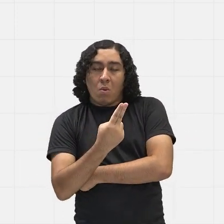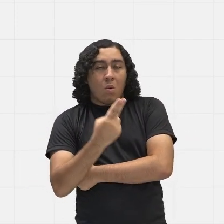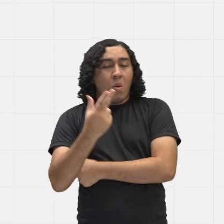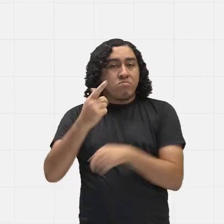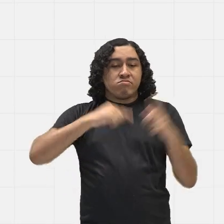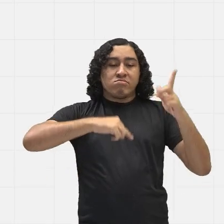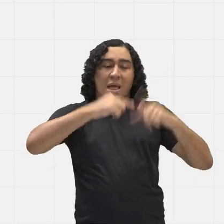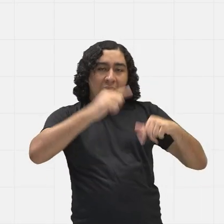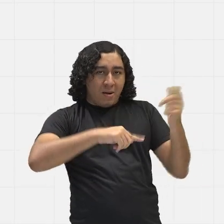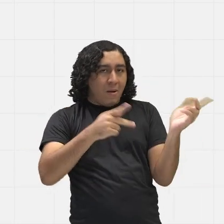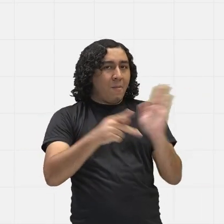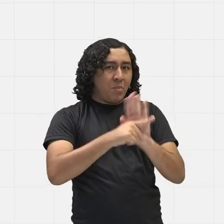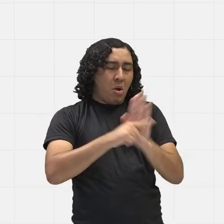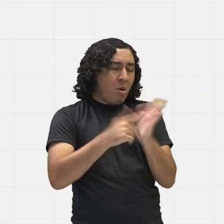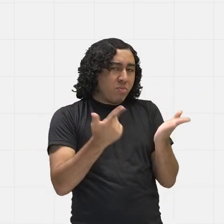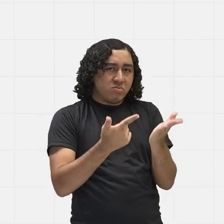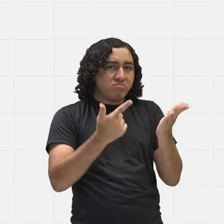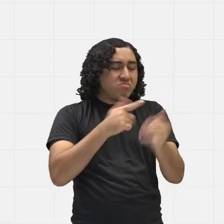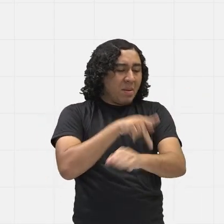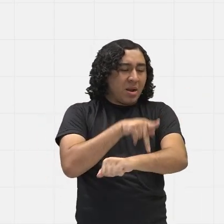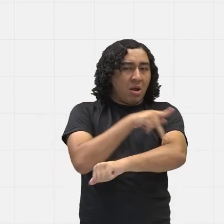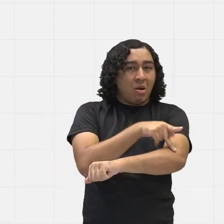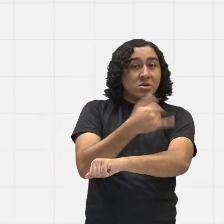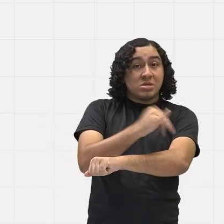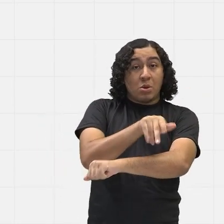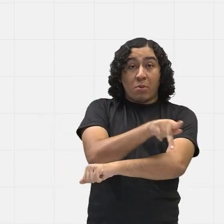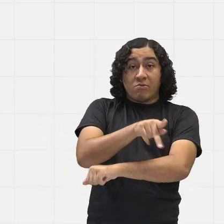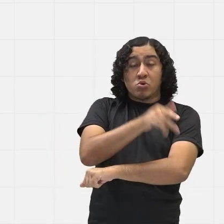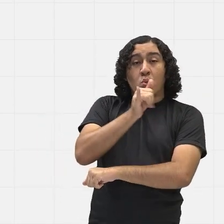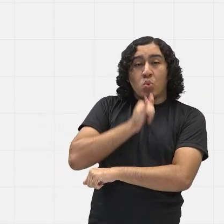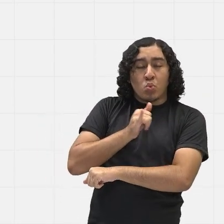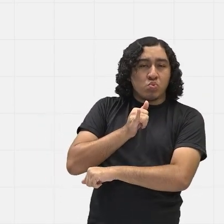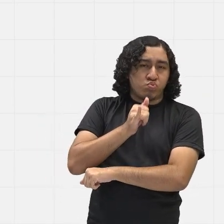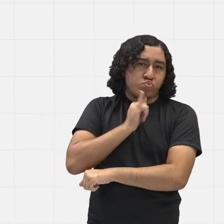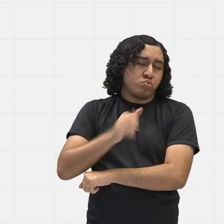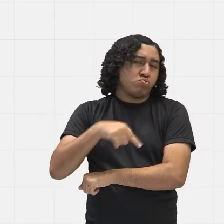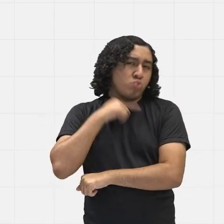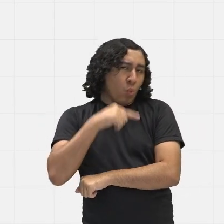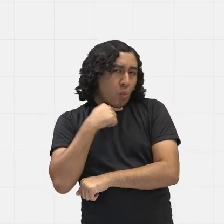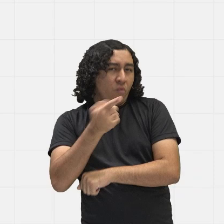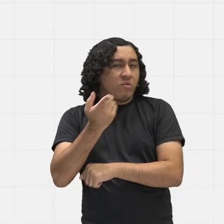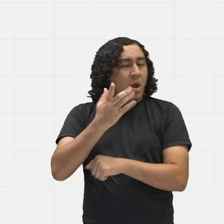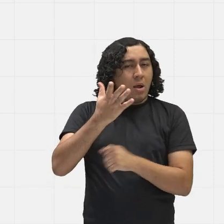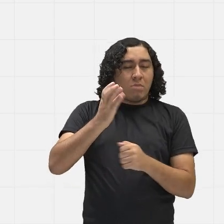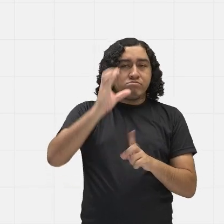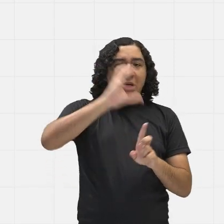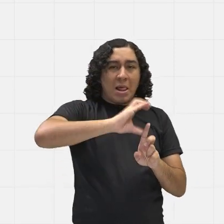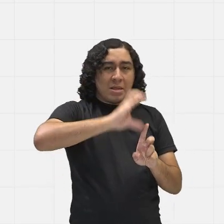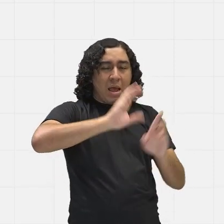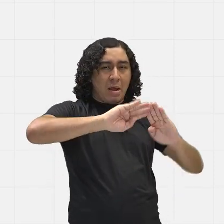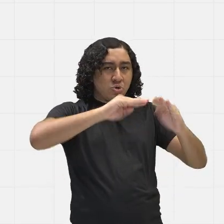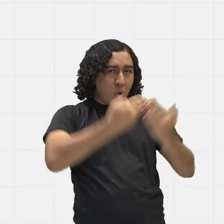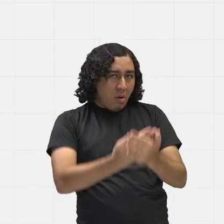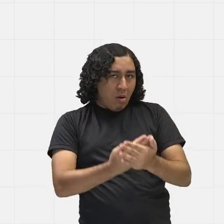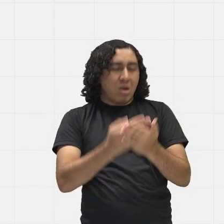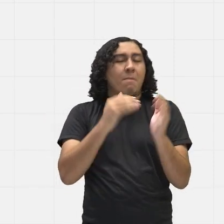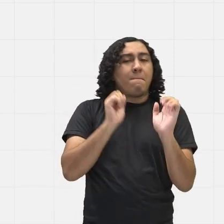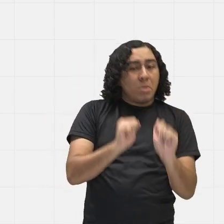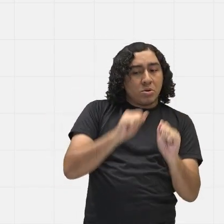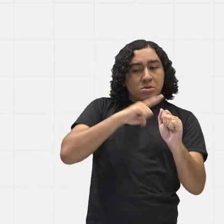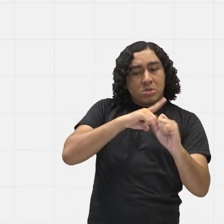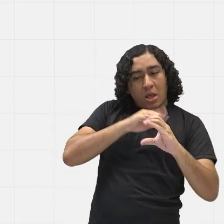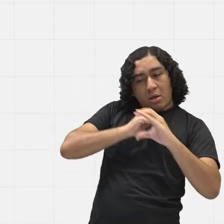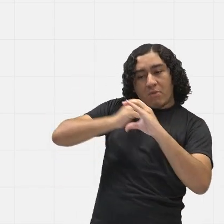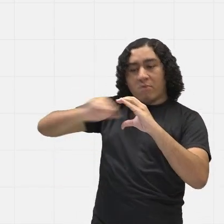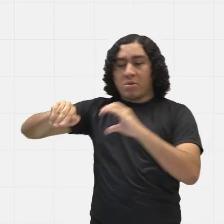material pedagógico, que você tem dúvida, calendário escolar, fale com o pedagogo. É ele que é o